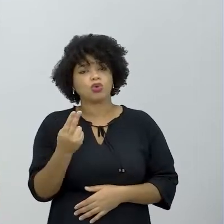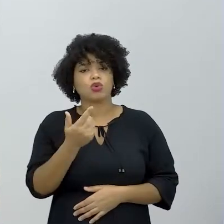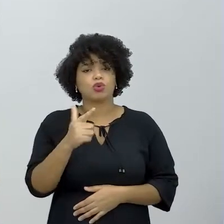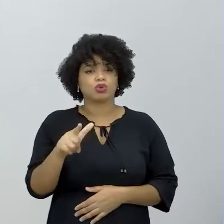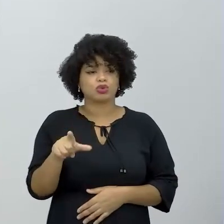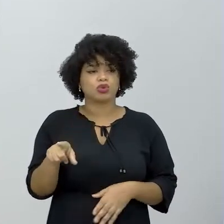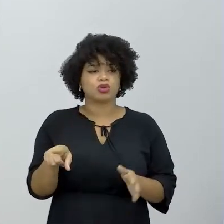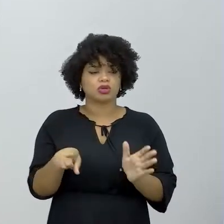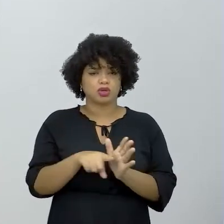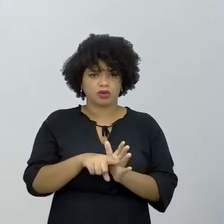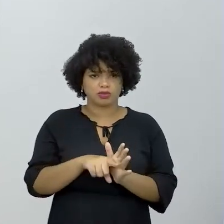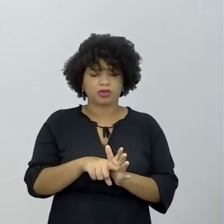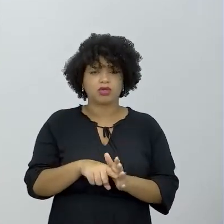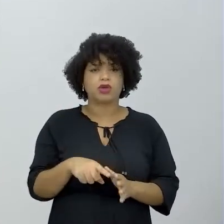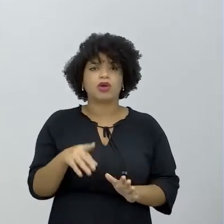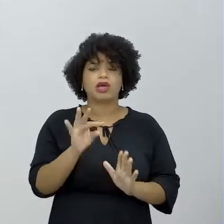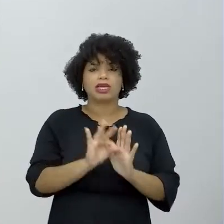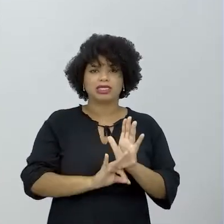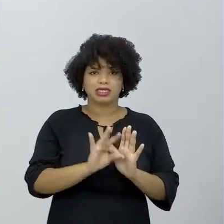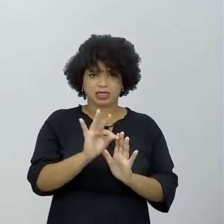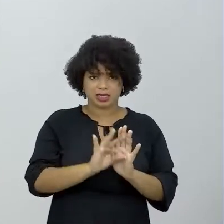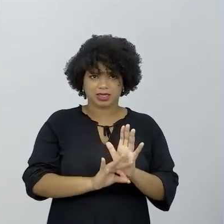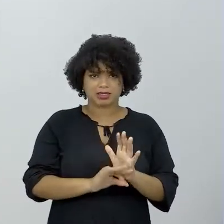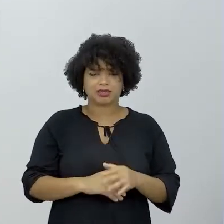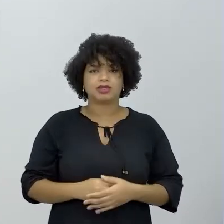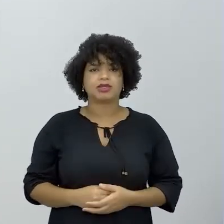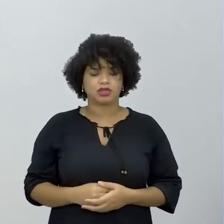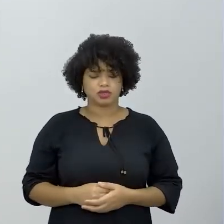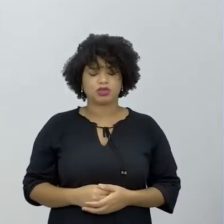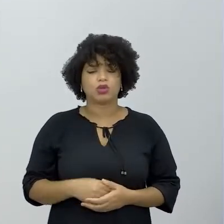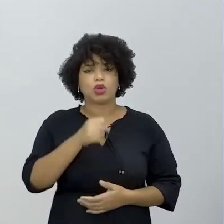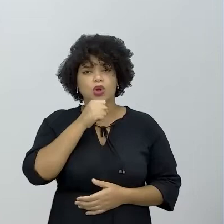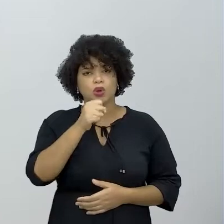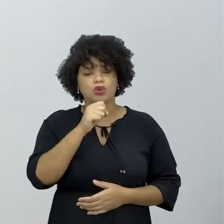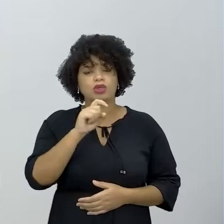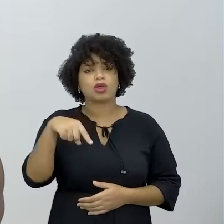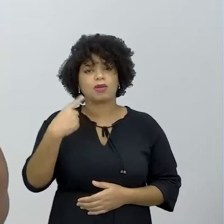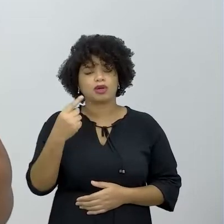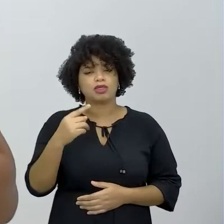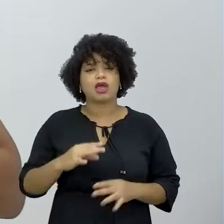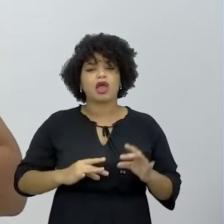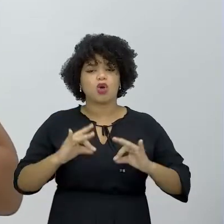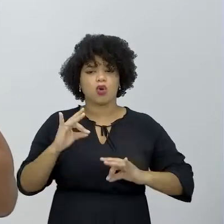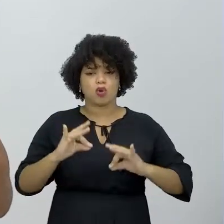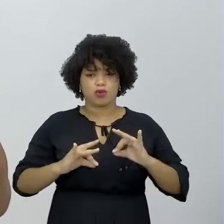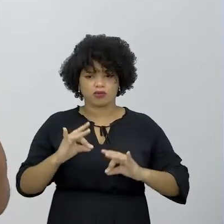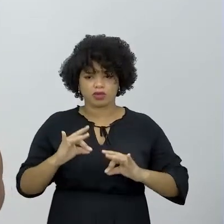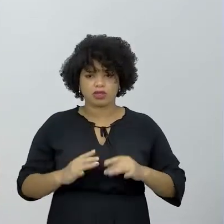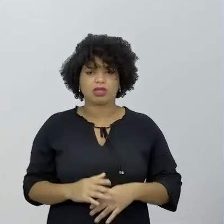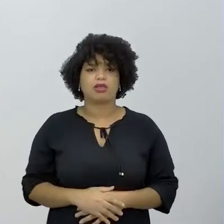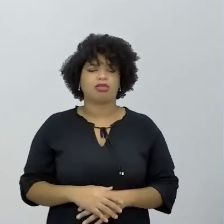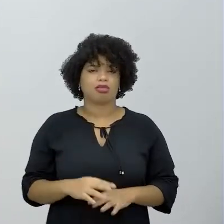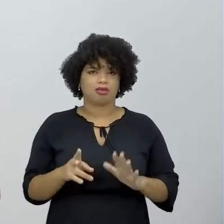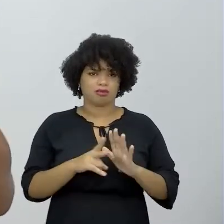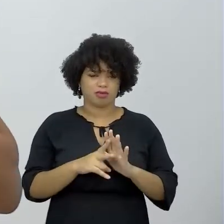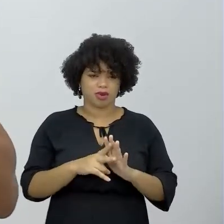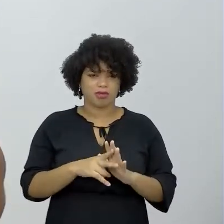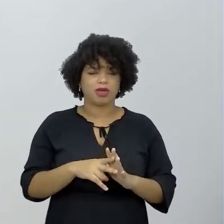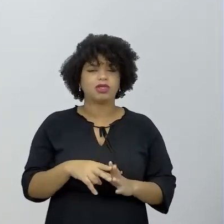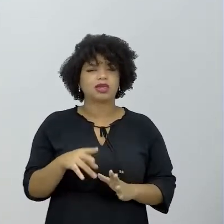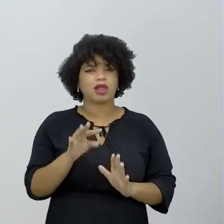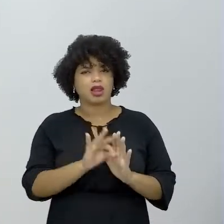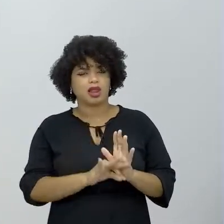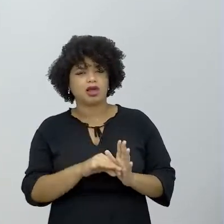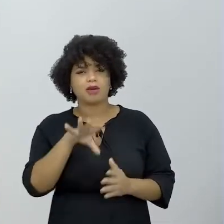um texto jornalístico, que vocês vão ver lá na oficina de produção textual e oral. Eu posso